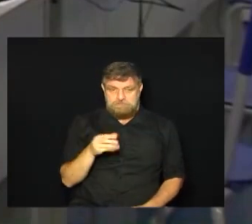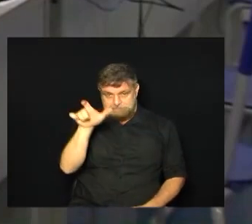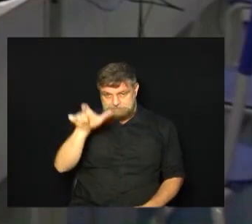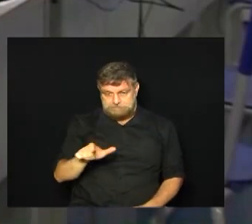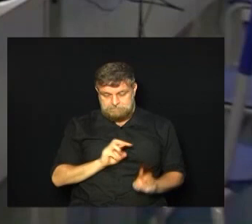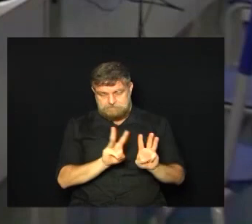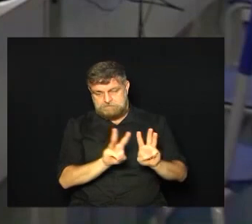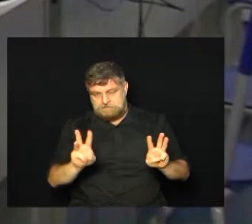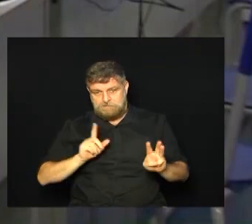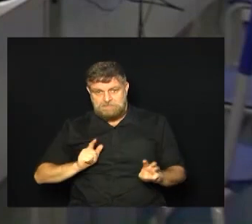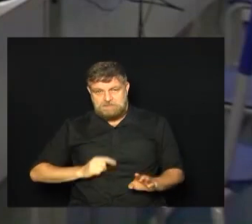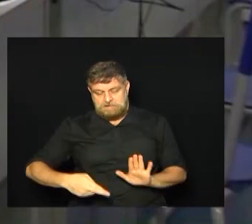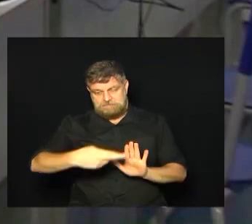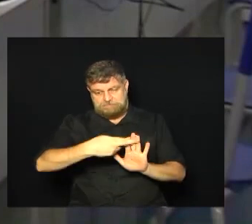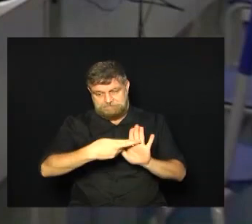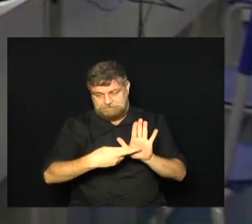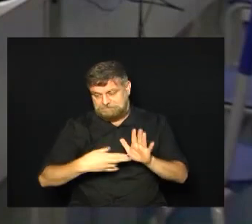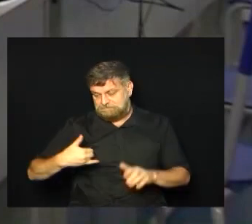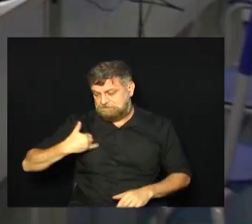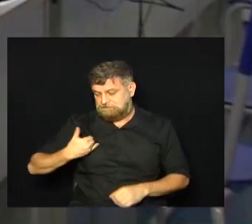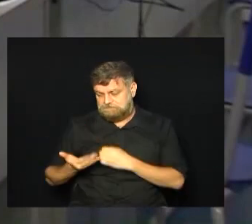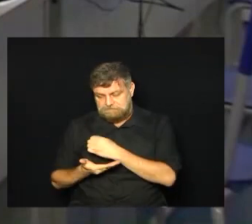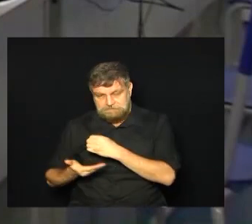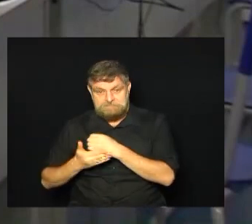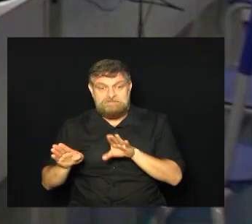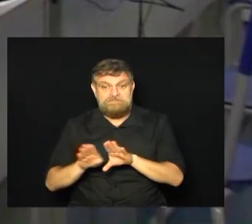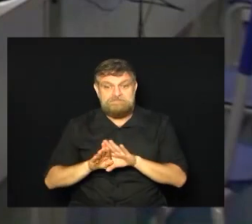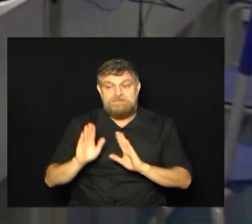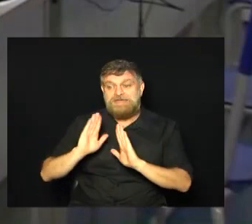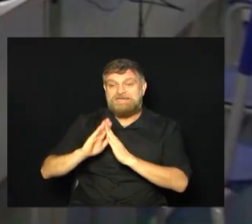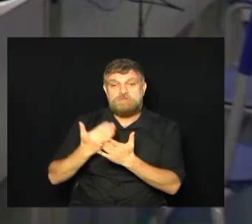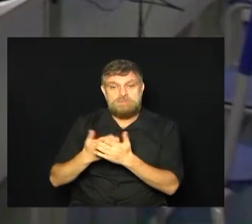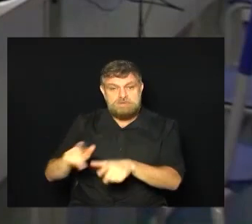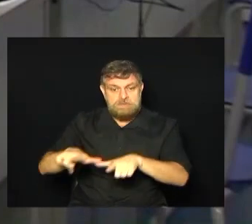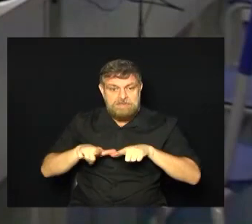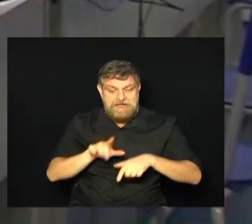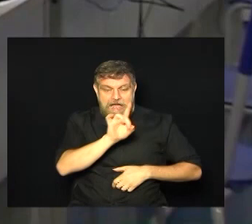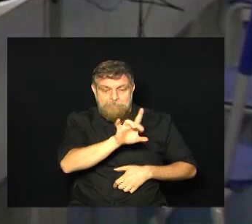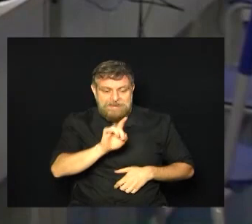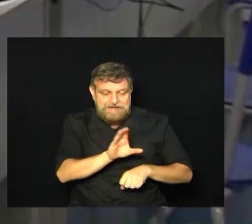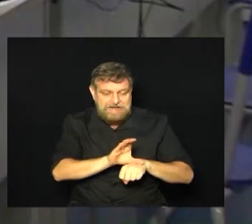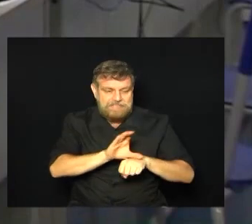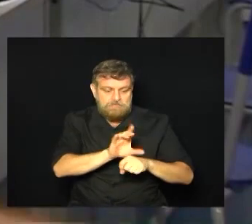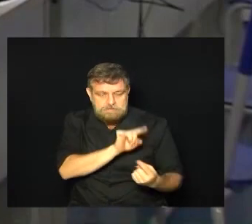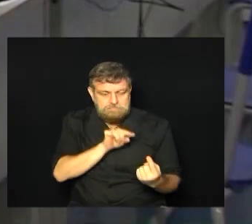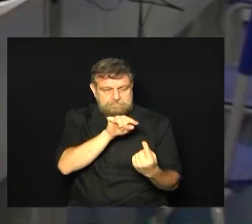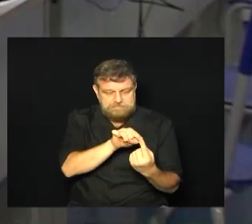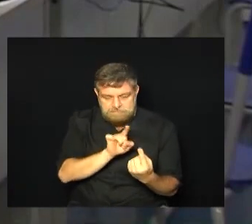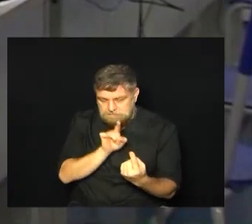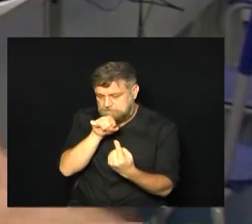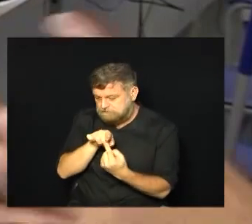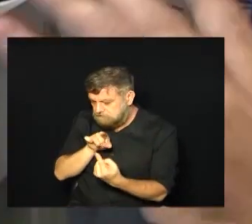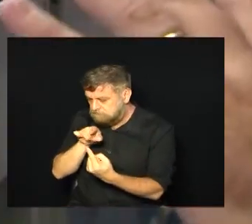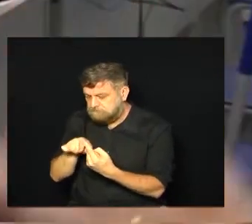conferir no site o requisito de idade mínima e de escolaridade para cada curso. Bom, inclusive eu vou pedir